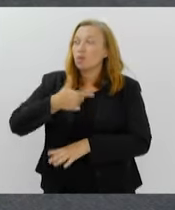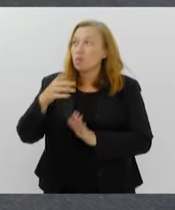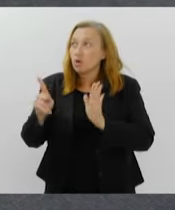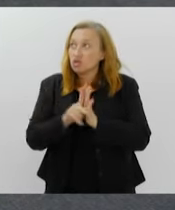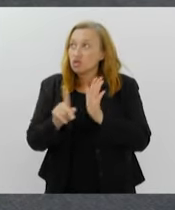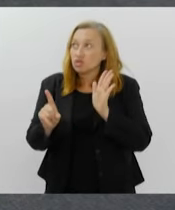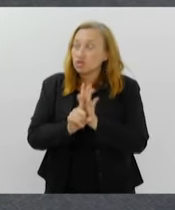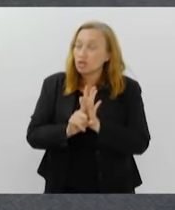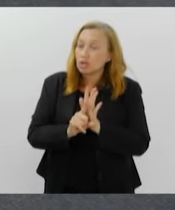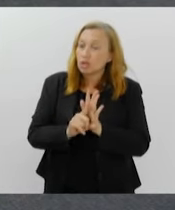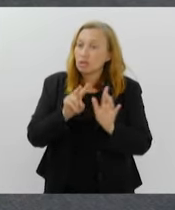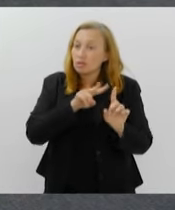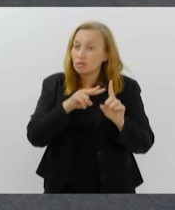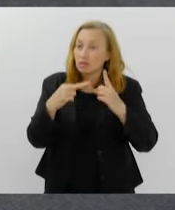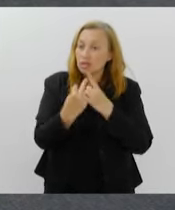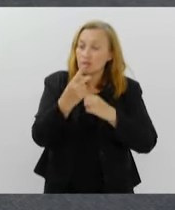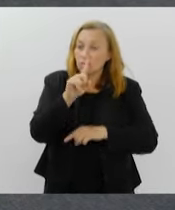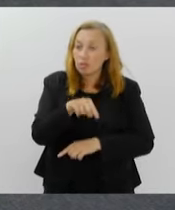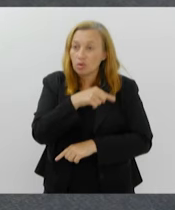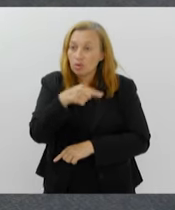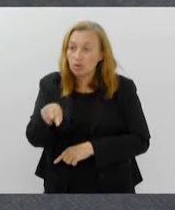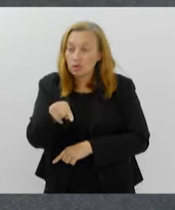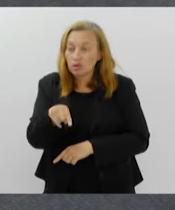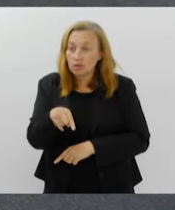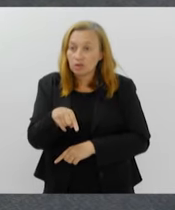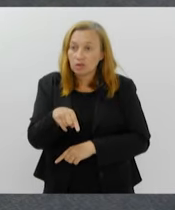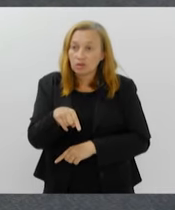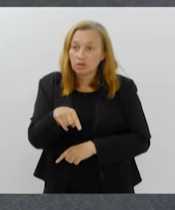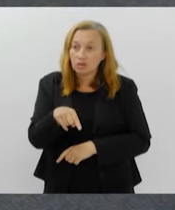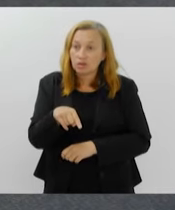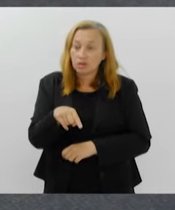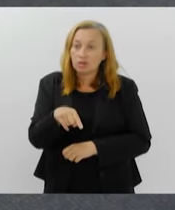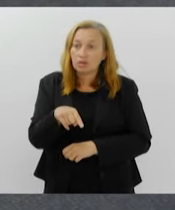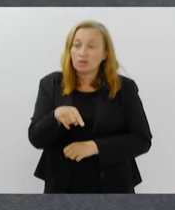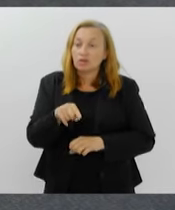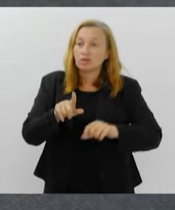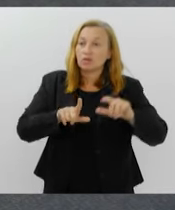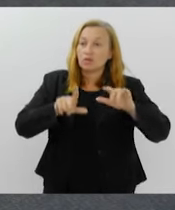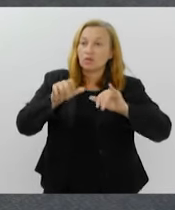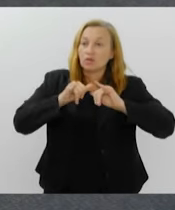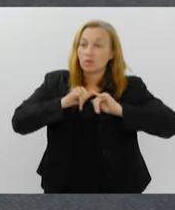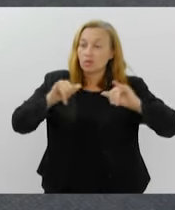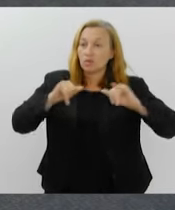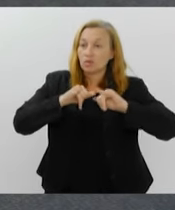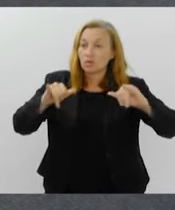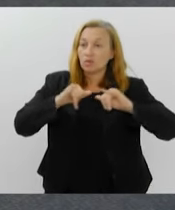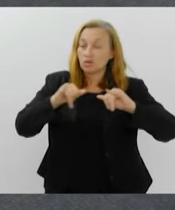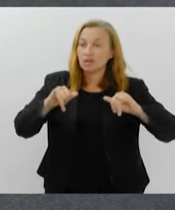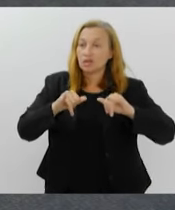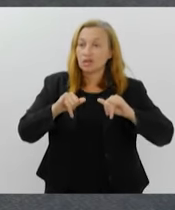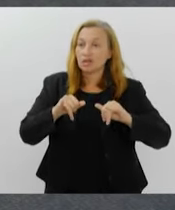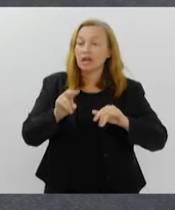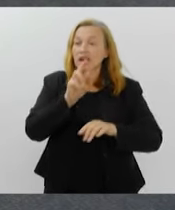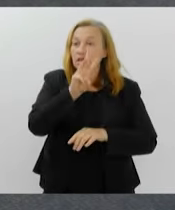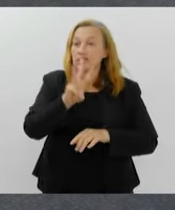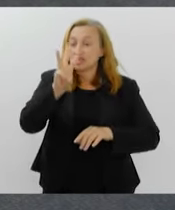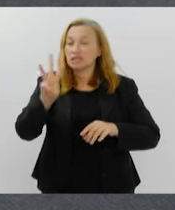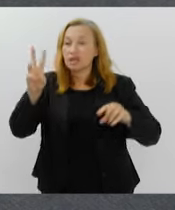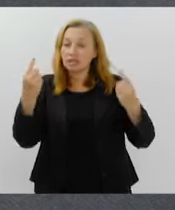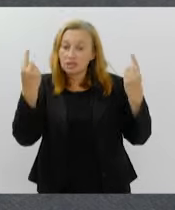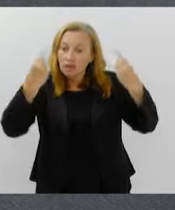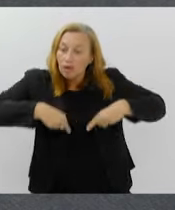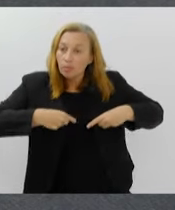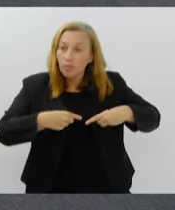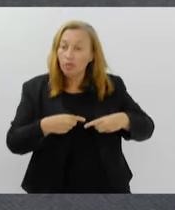de lei que Visa Proibir a veiculação de propagandas relacionada a sites de apostas que é sem